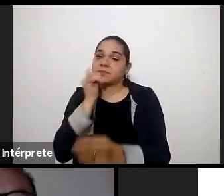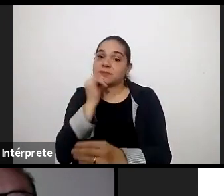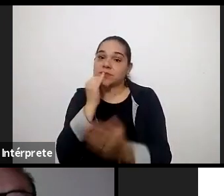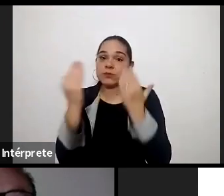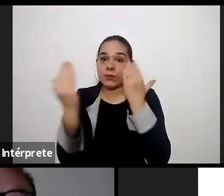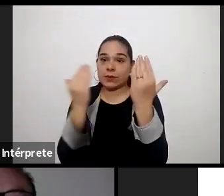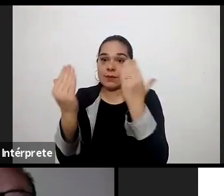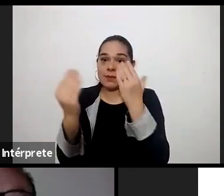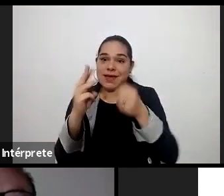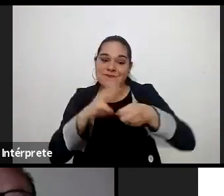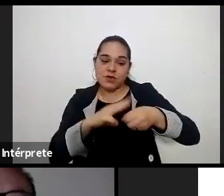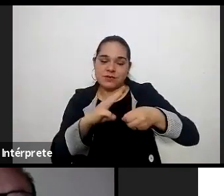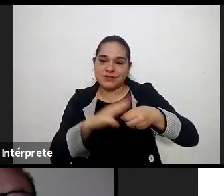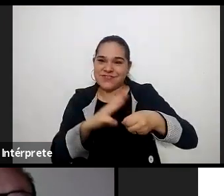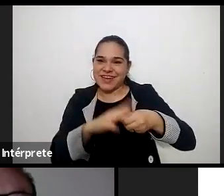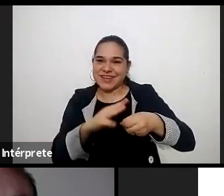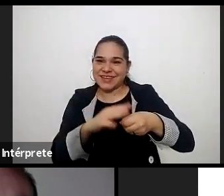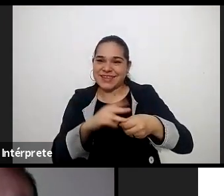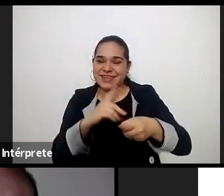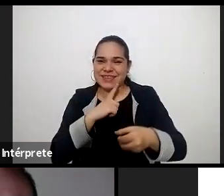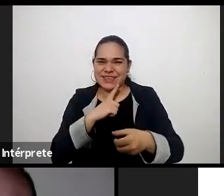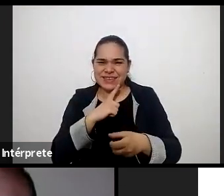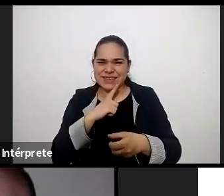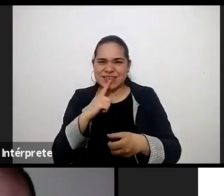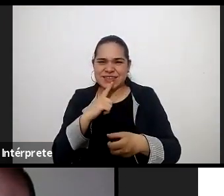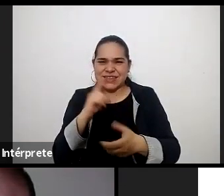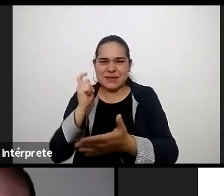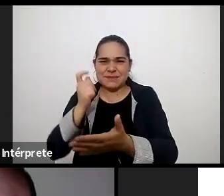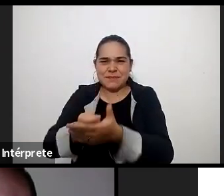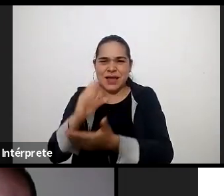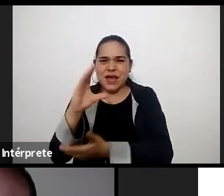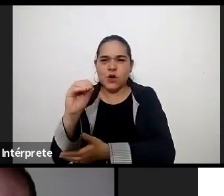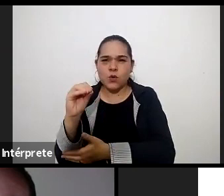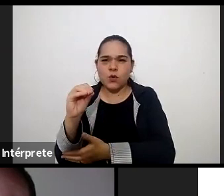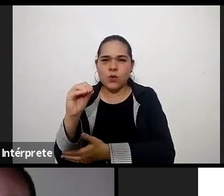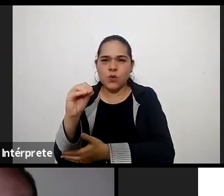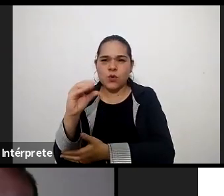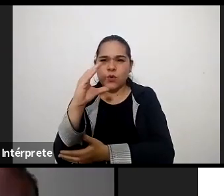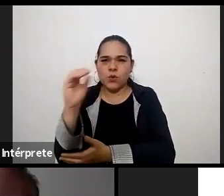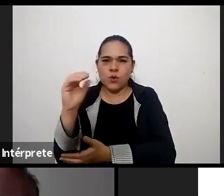não sei tem que tem comparticipação label1